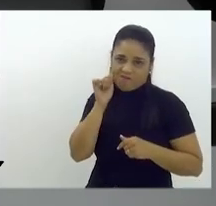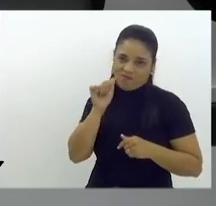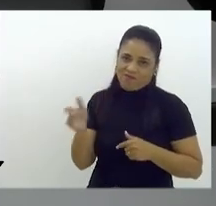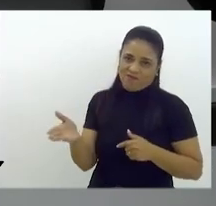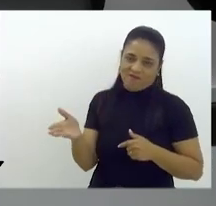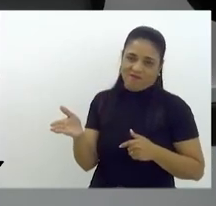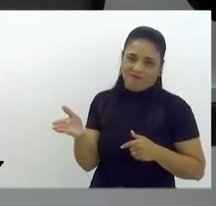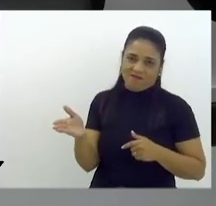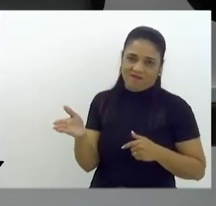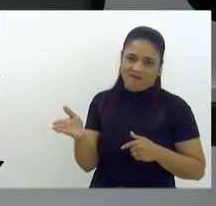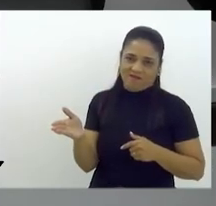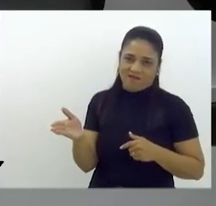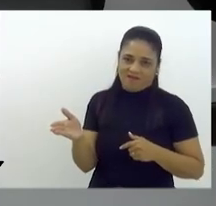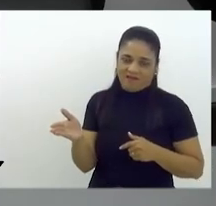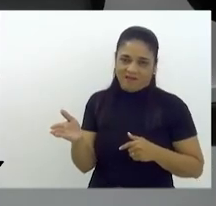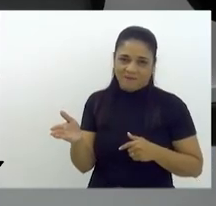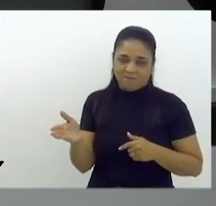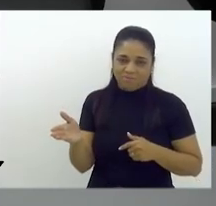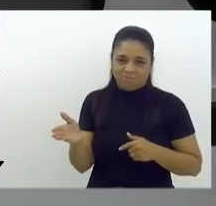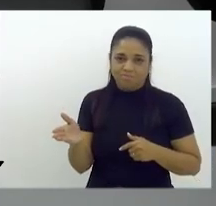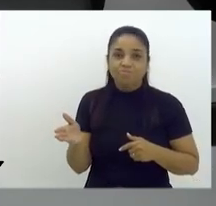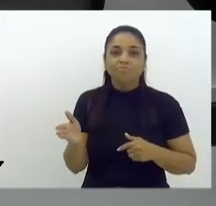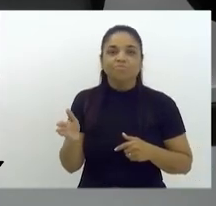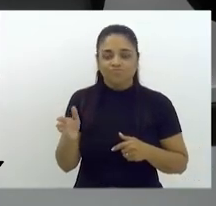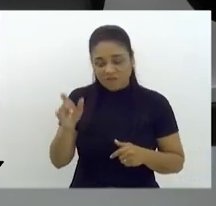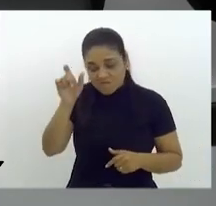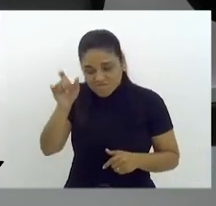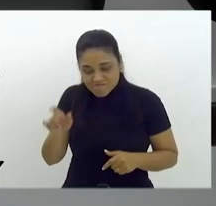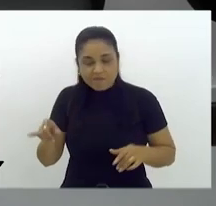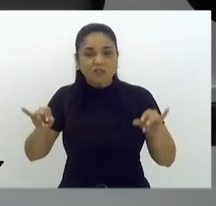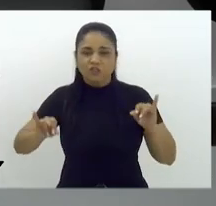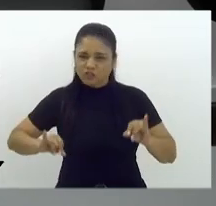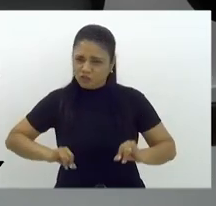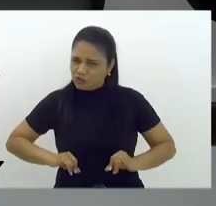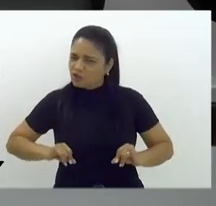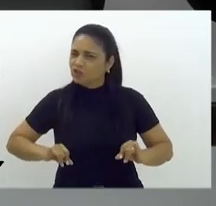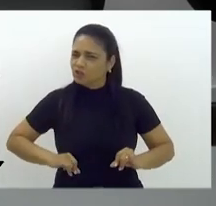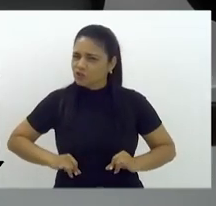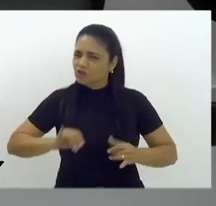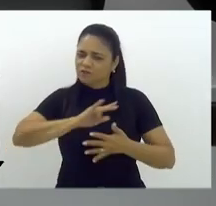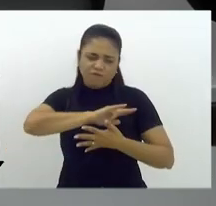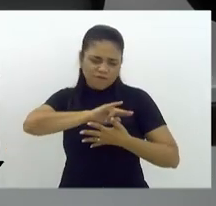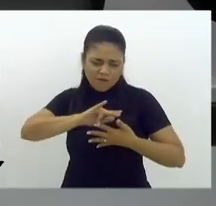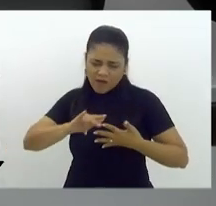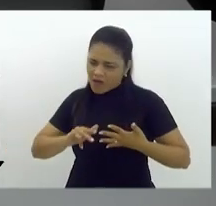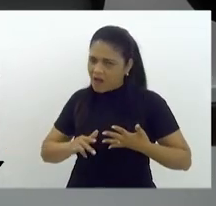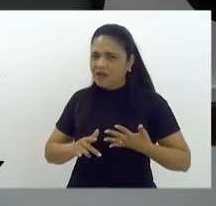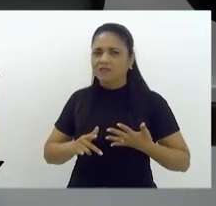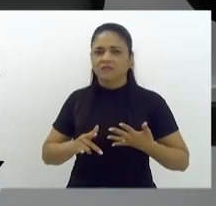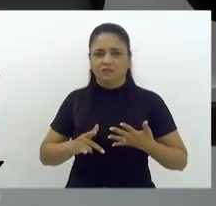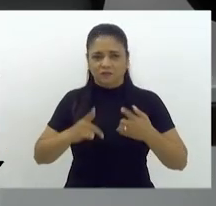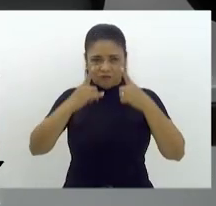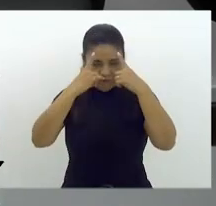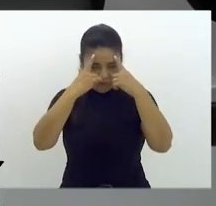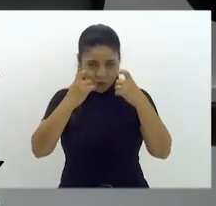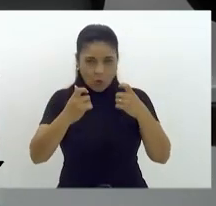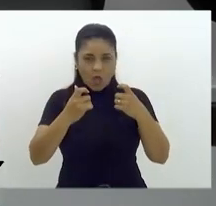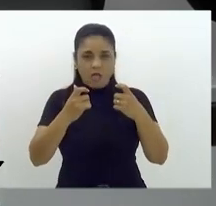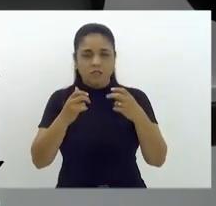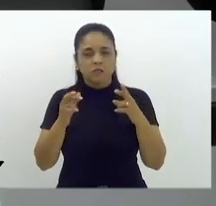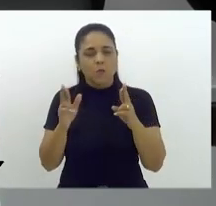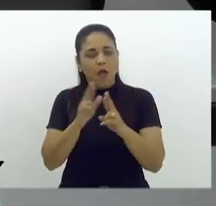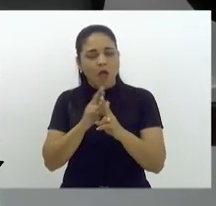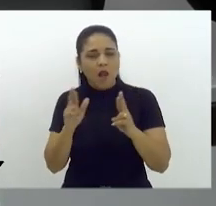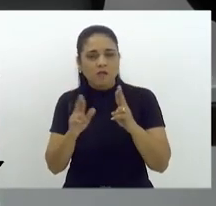a própria individualidade então isso essa muitas mulheres sofrem esse tipo de violência numa relação afetiva né